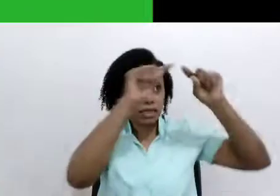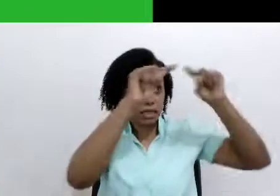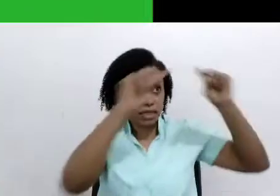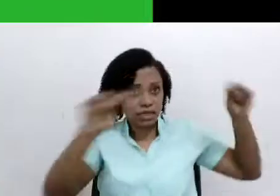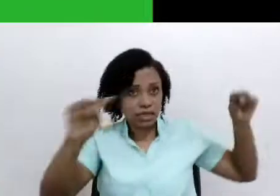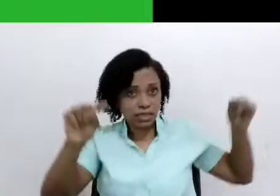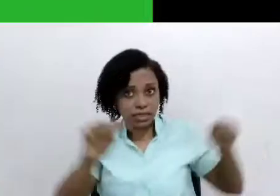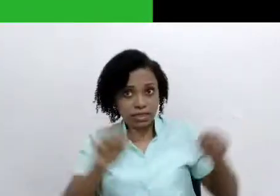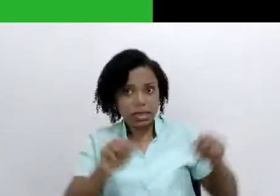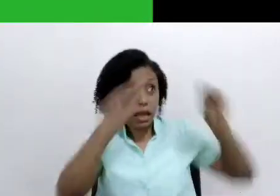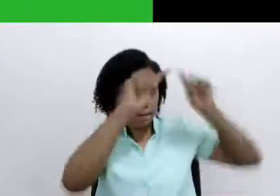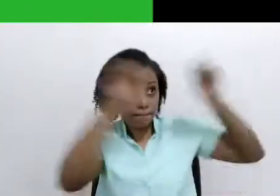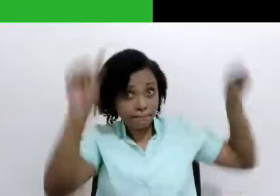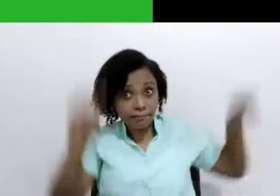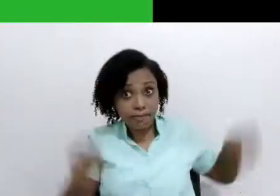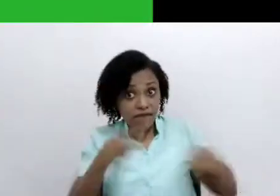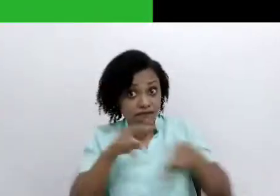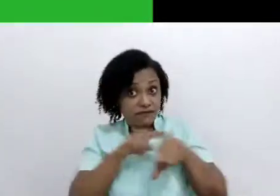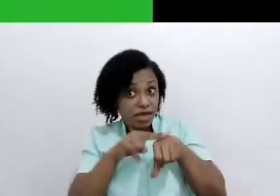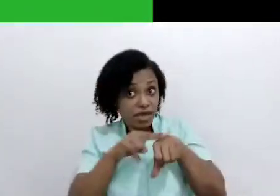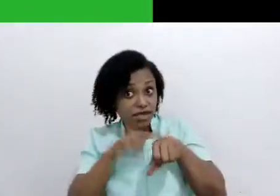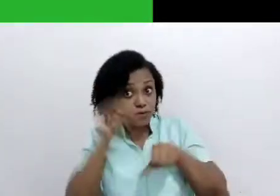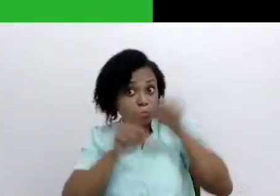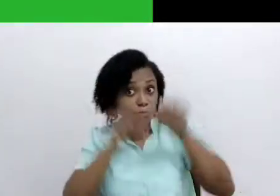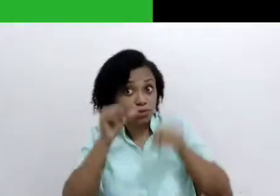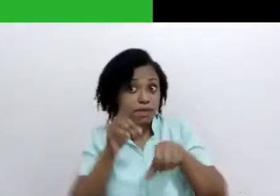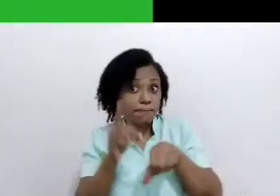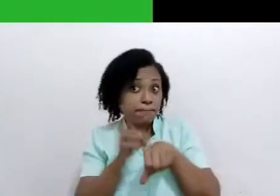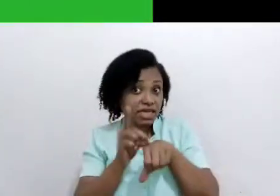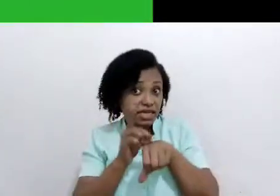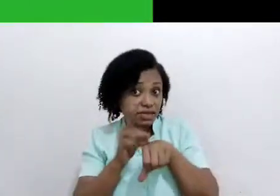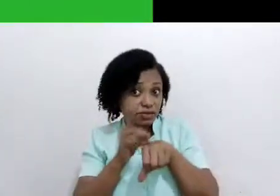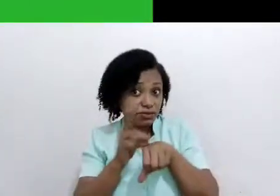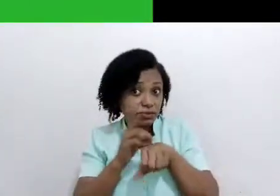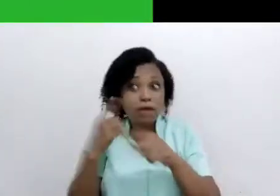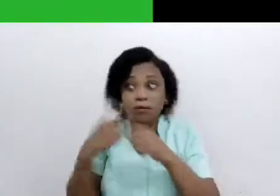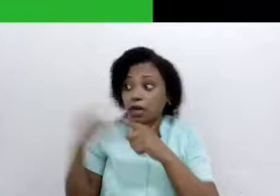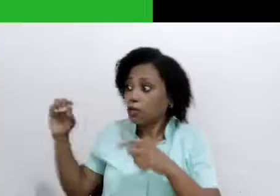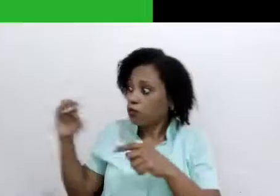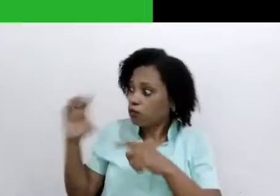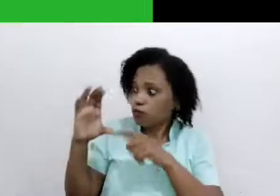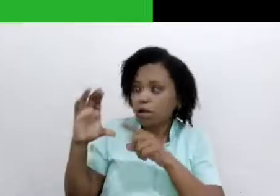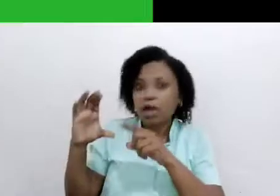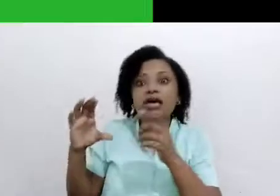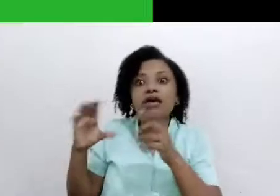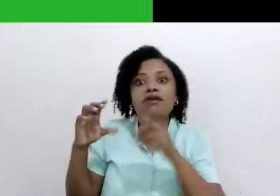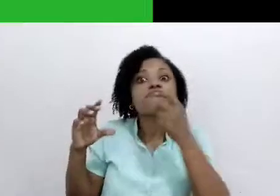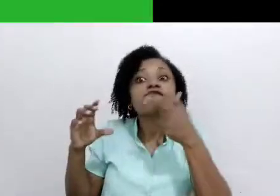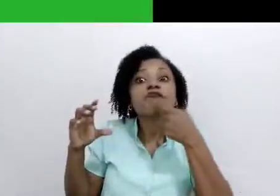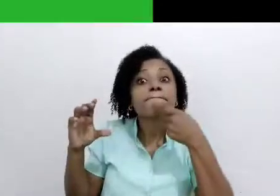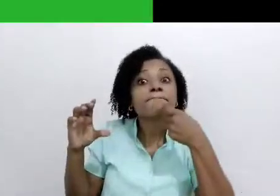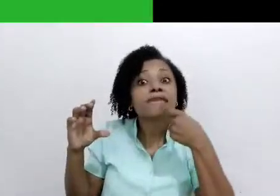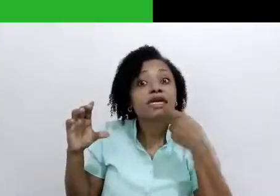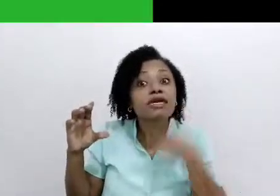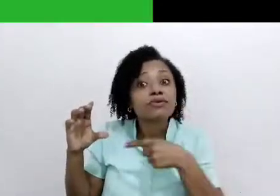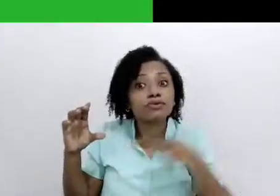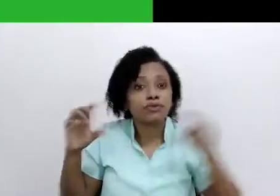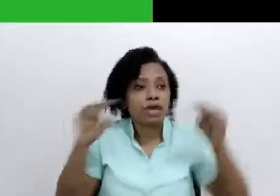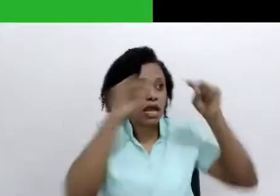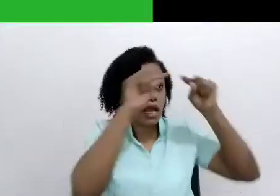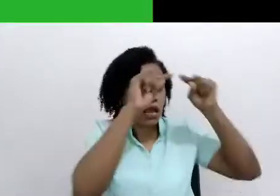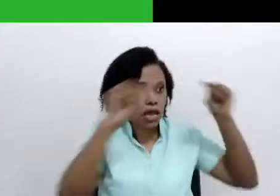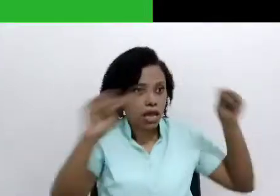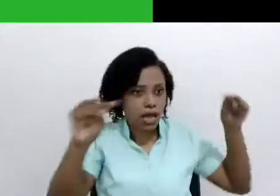O retângulo verde iria ficar o quê? Preto, porque a luz é vermelha.